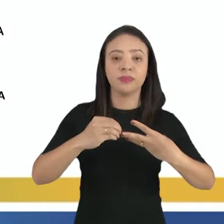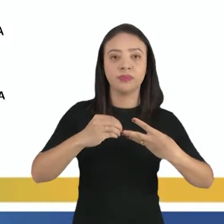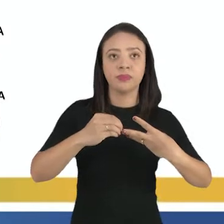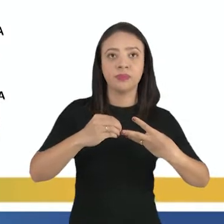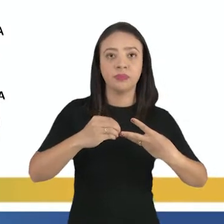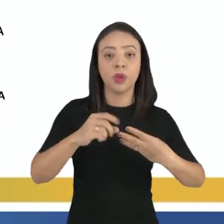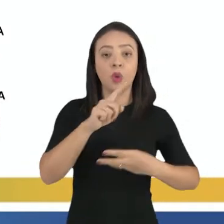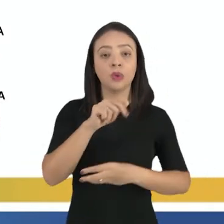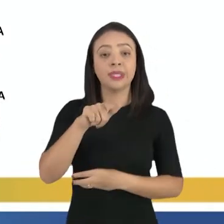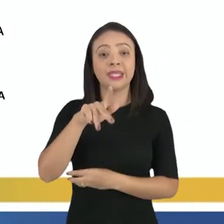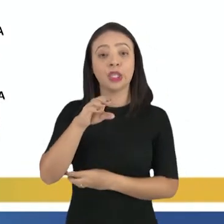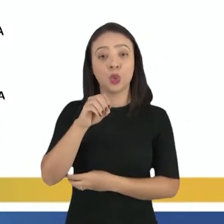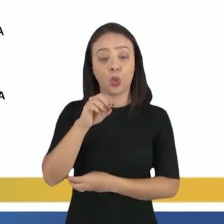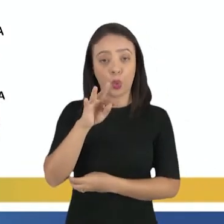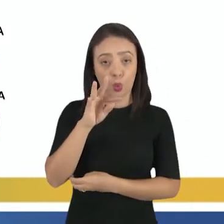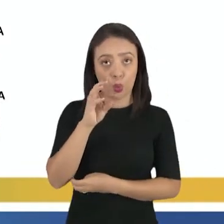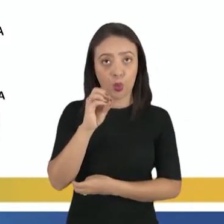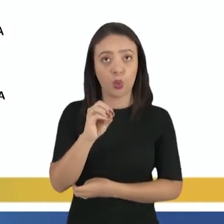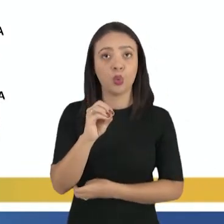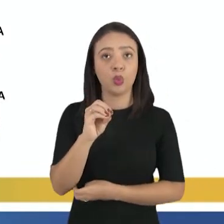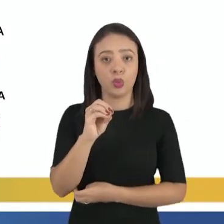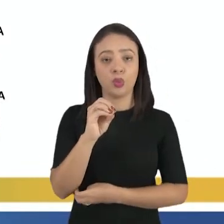esse zigoto ele se